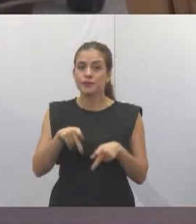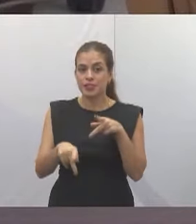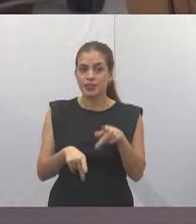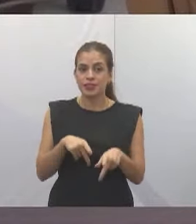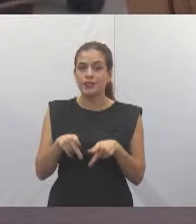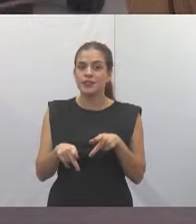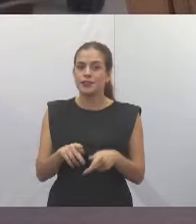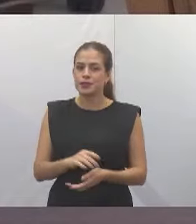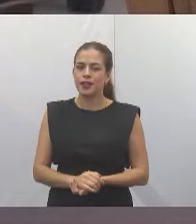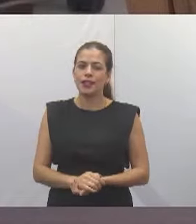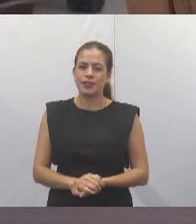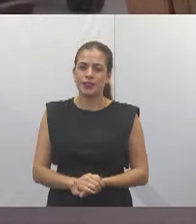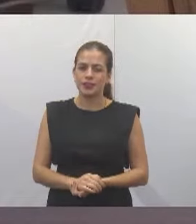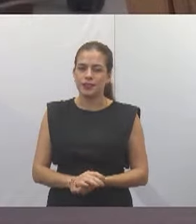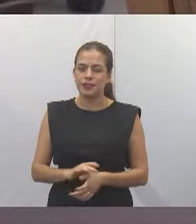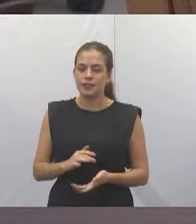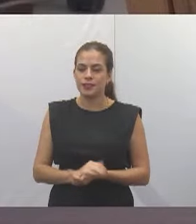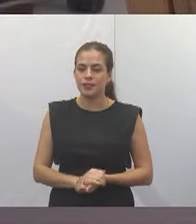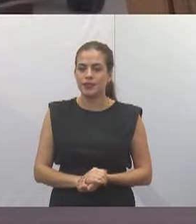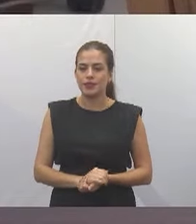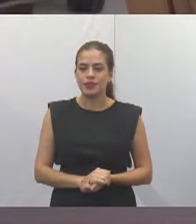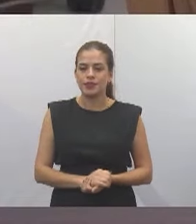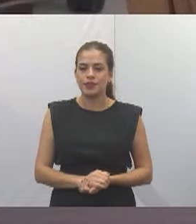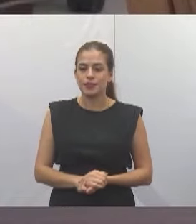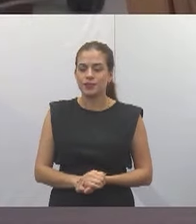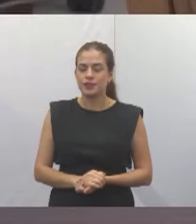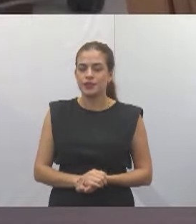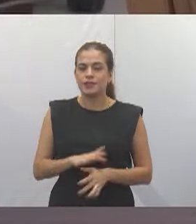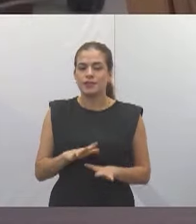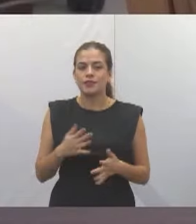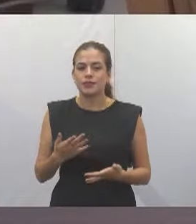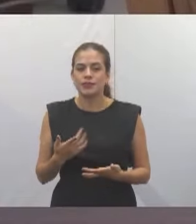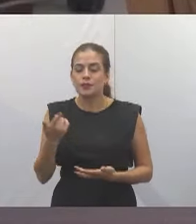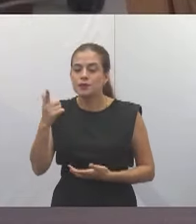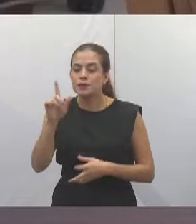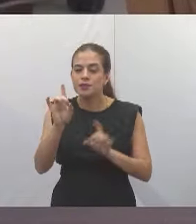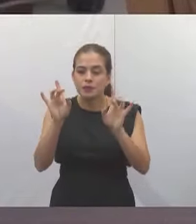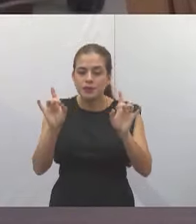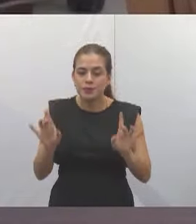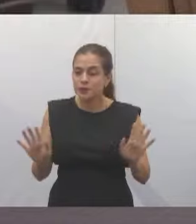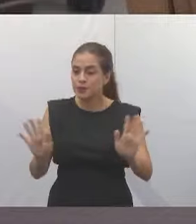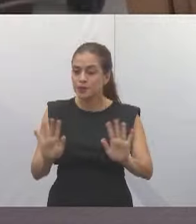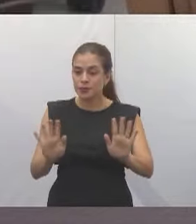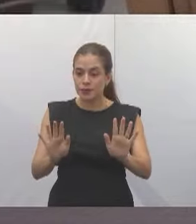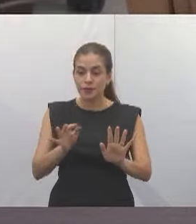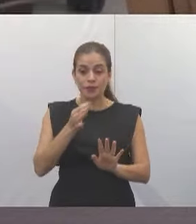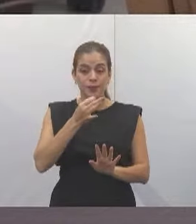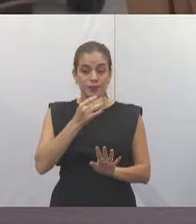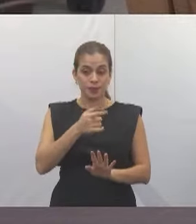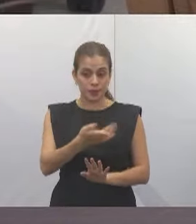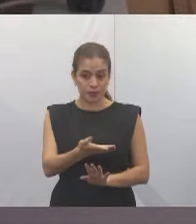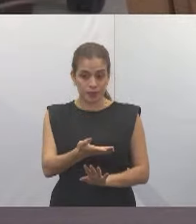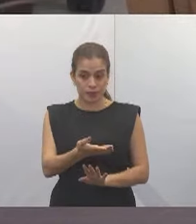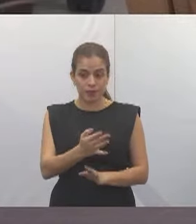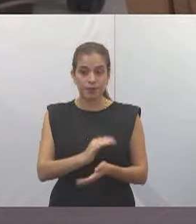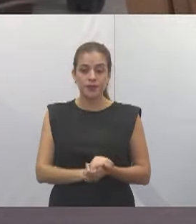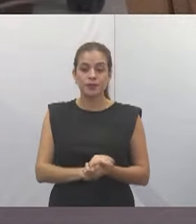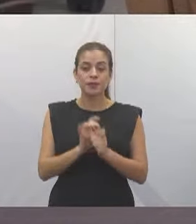a UPA não vai encaminhar você para nenhum outro especialista. Ele pode até sugerir para você